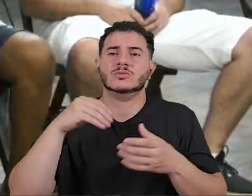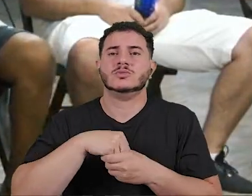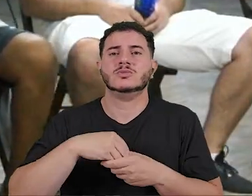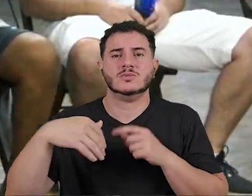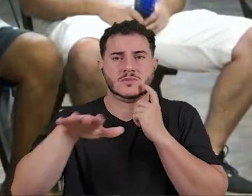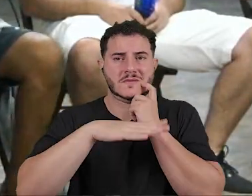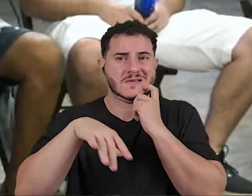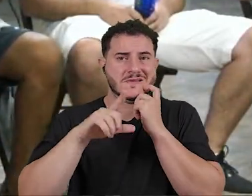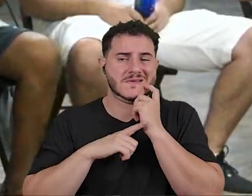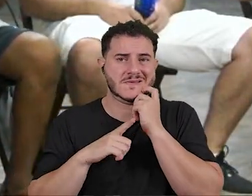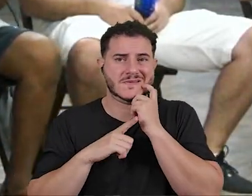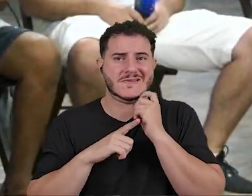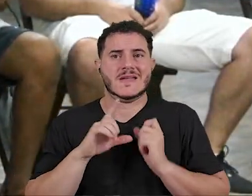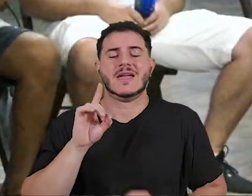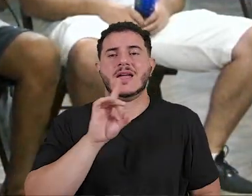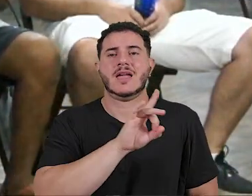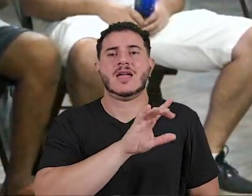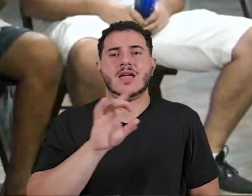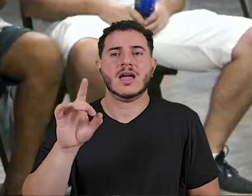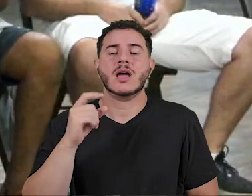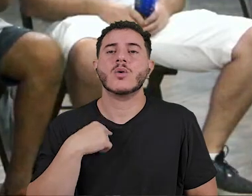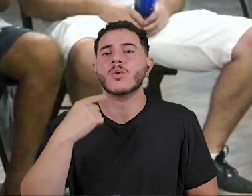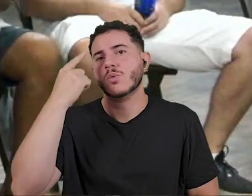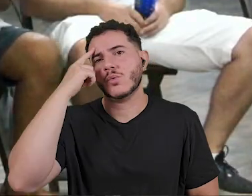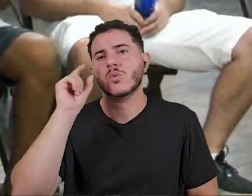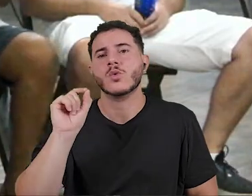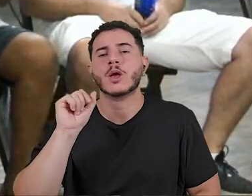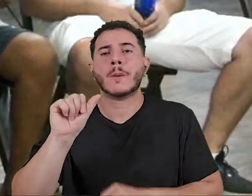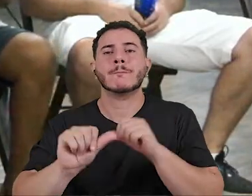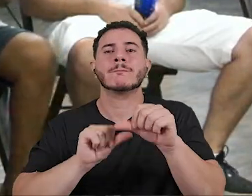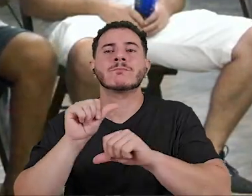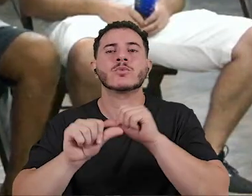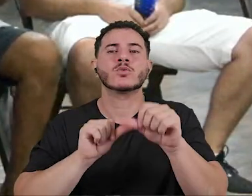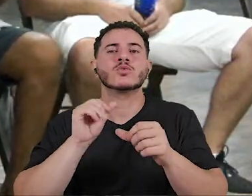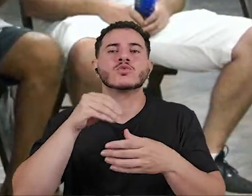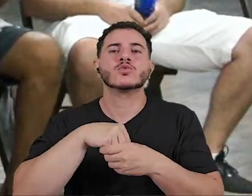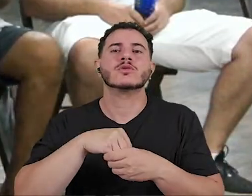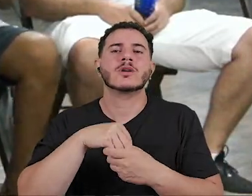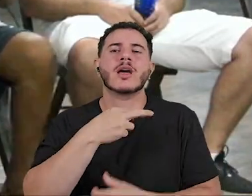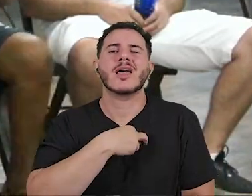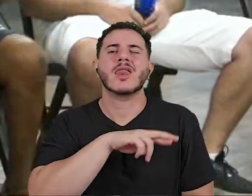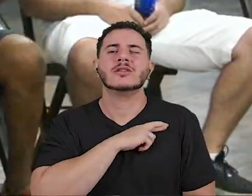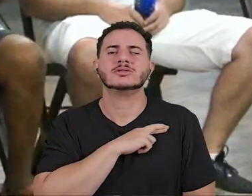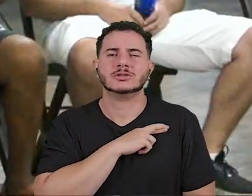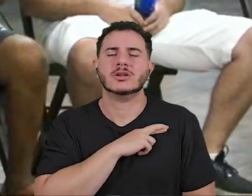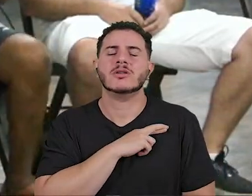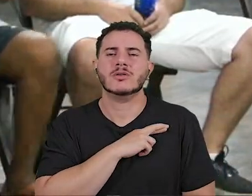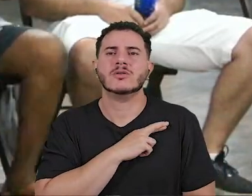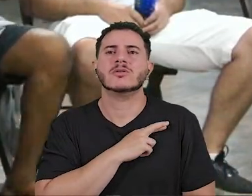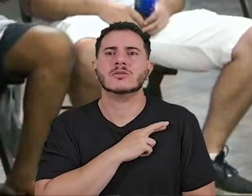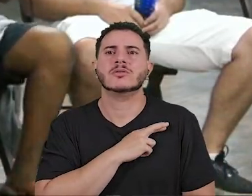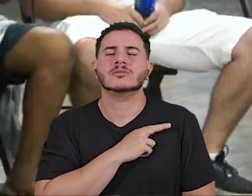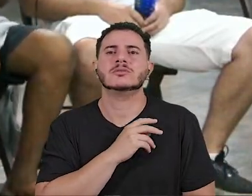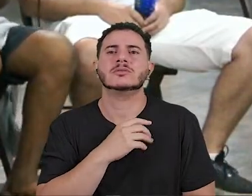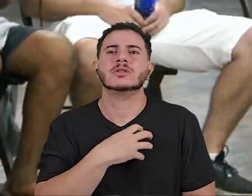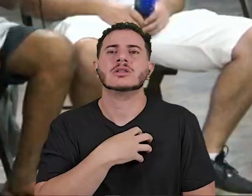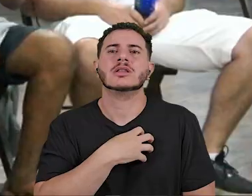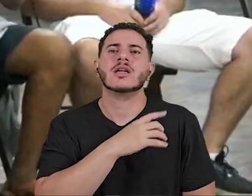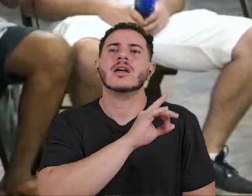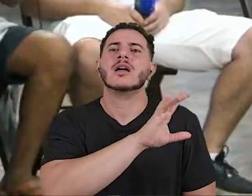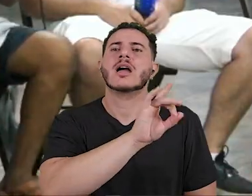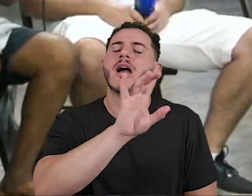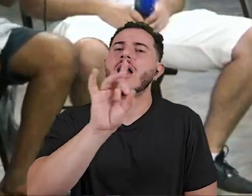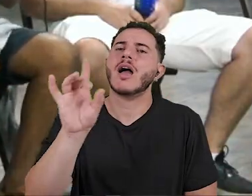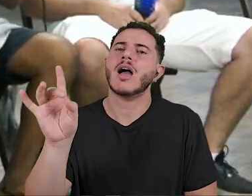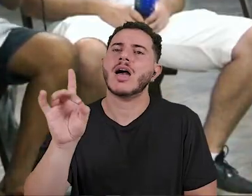a oferenda para o orixá. Todos os orixás mesmo, só muda como se fosse eu e você. Eu não como legumes, então dentro